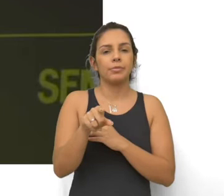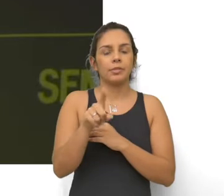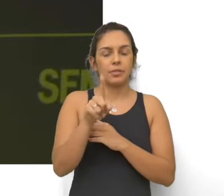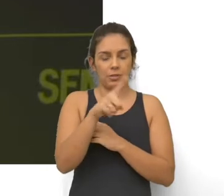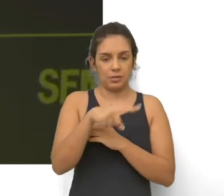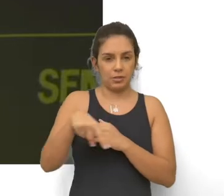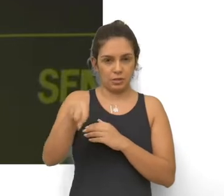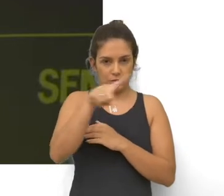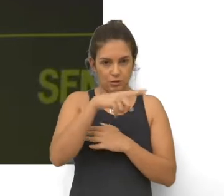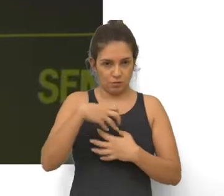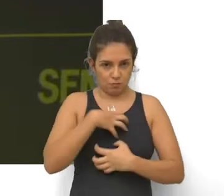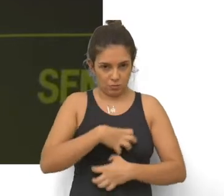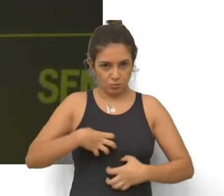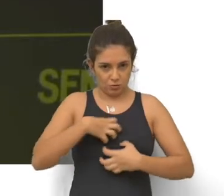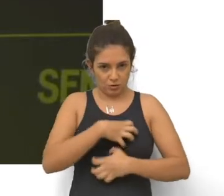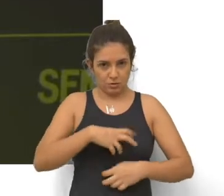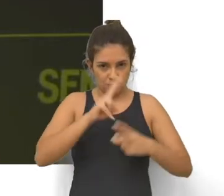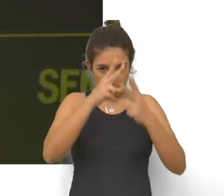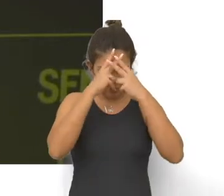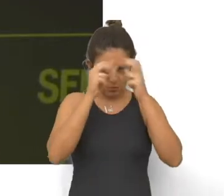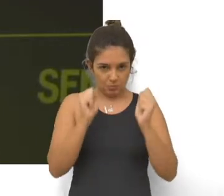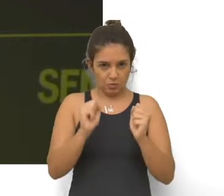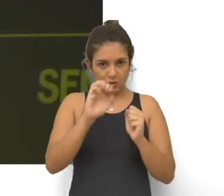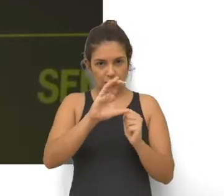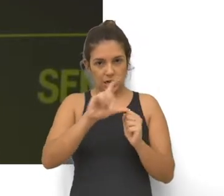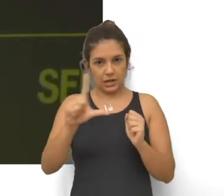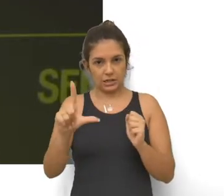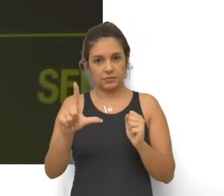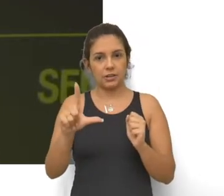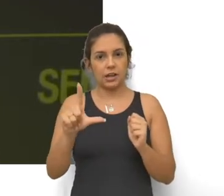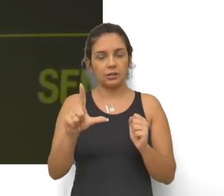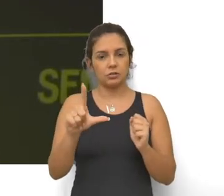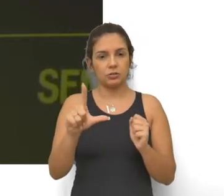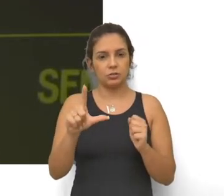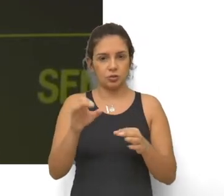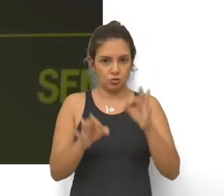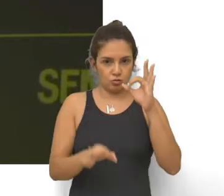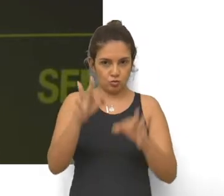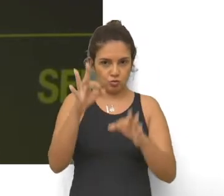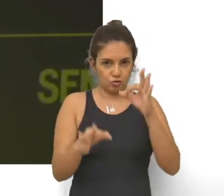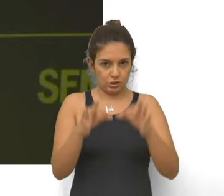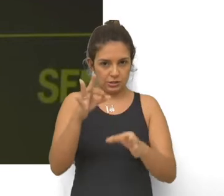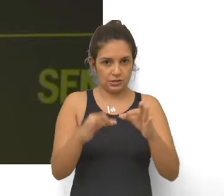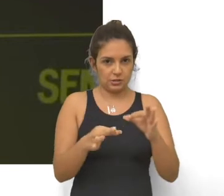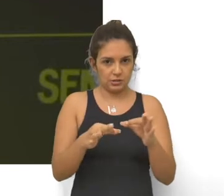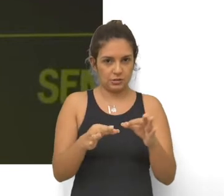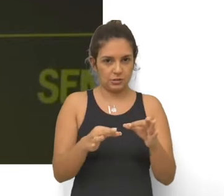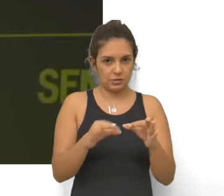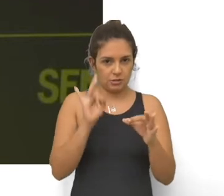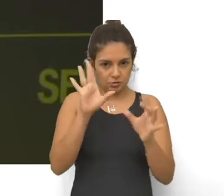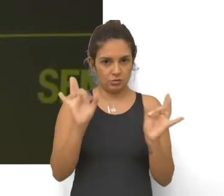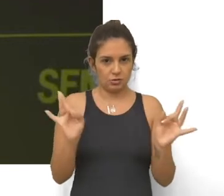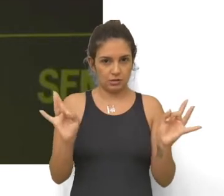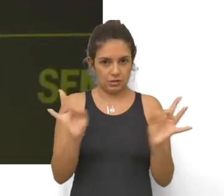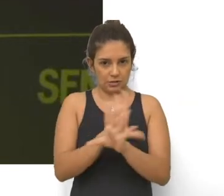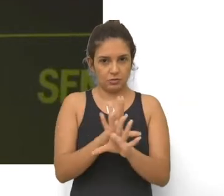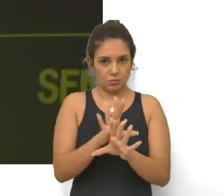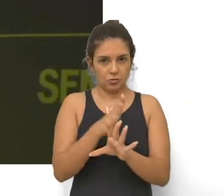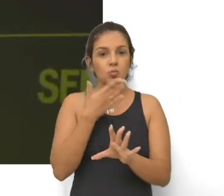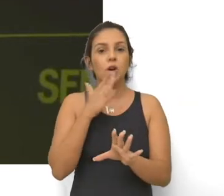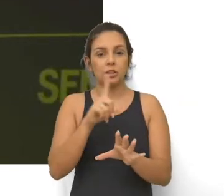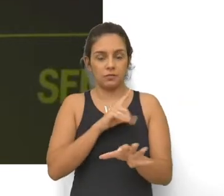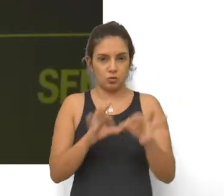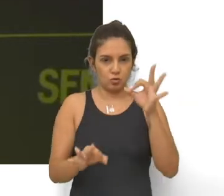esse tipo de ressentimento pode ser classificado como justiça, só termina quando